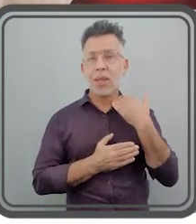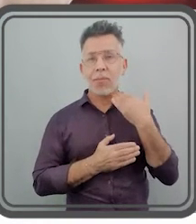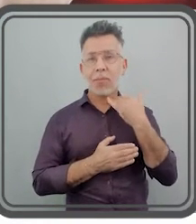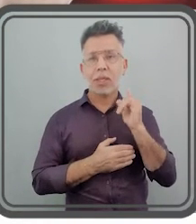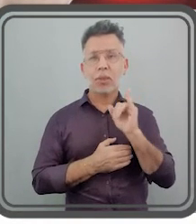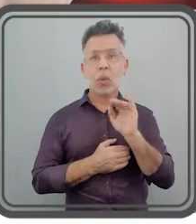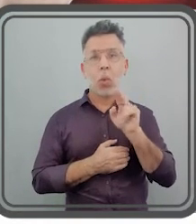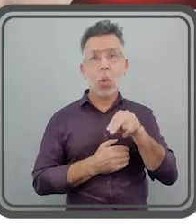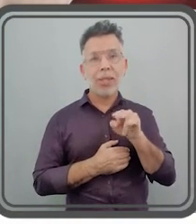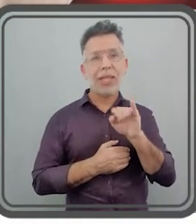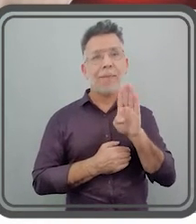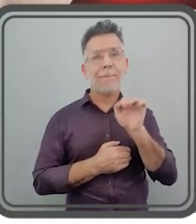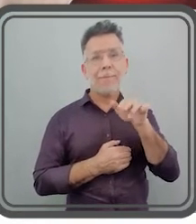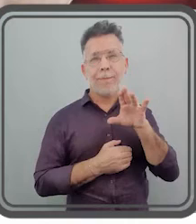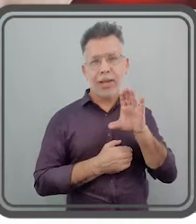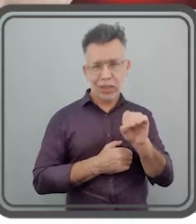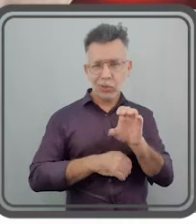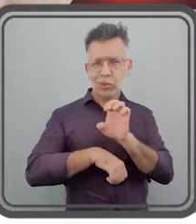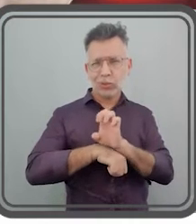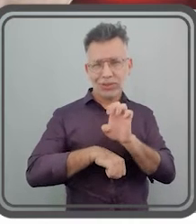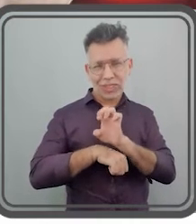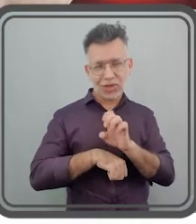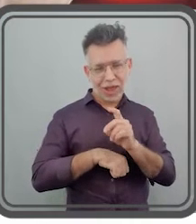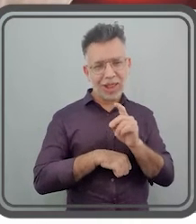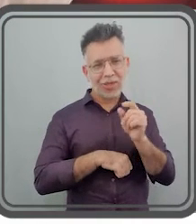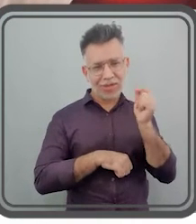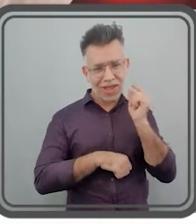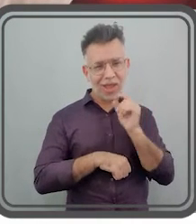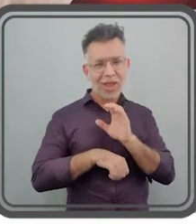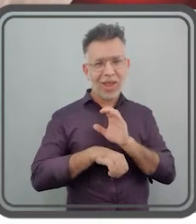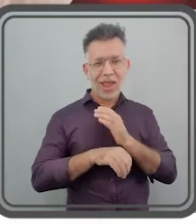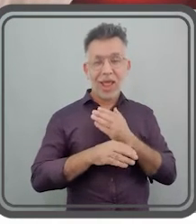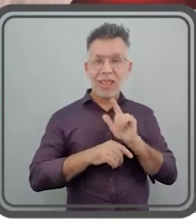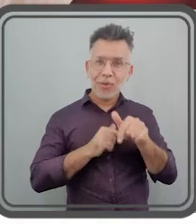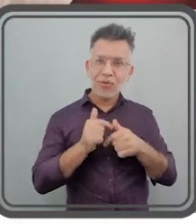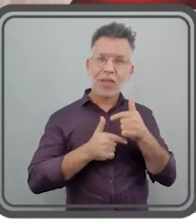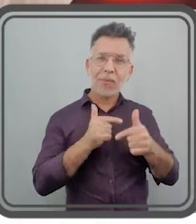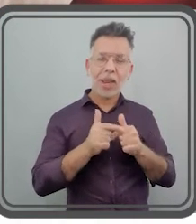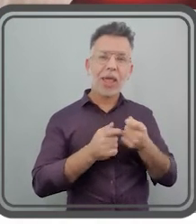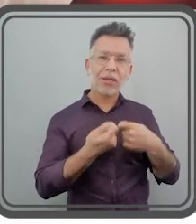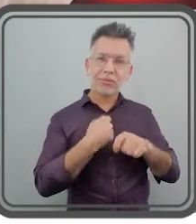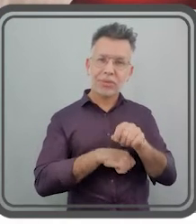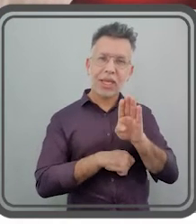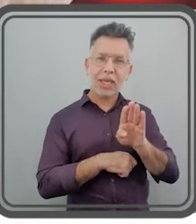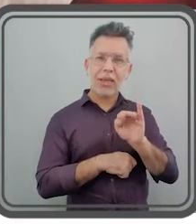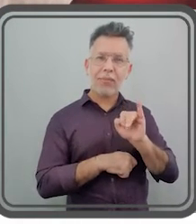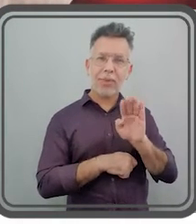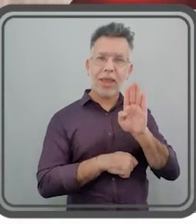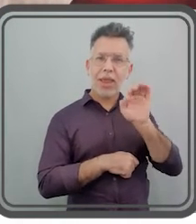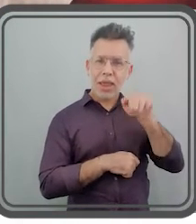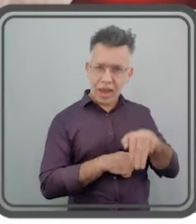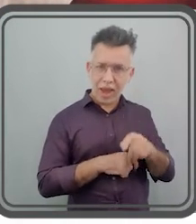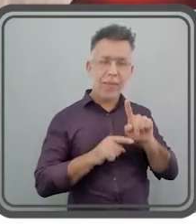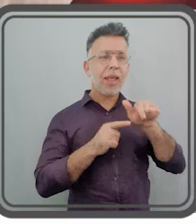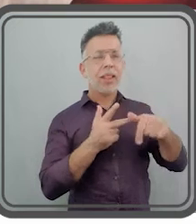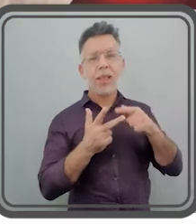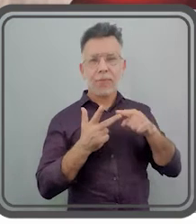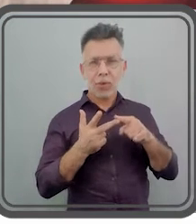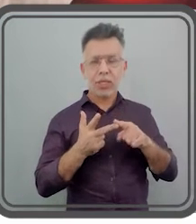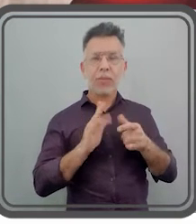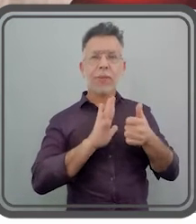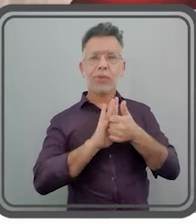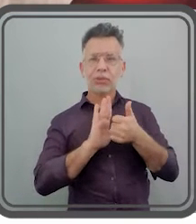banco como estagiário né faz um tempinho comecei com já depois fui trabalhar na área comercial da IBM da ideia e foi para curso de informática